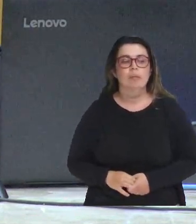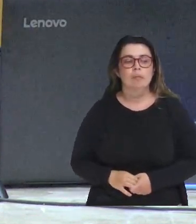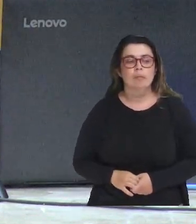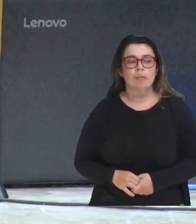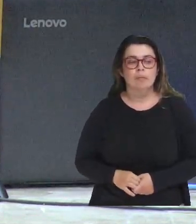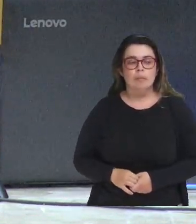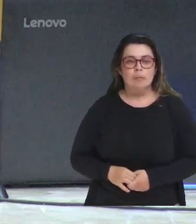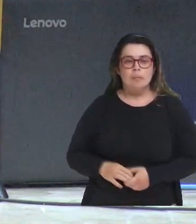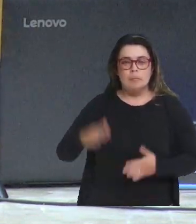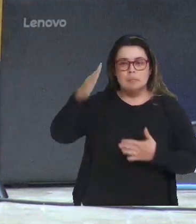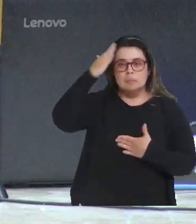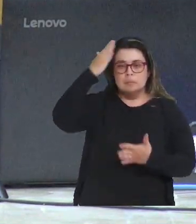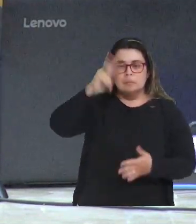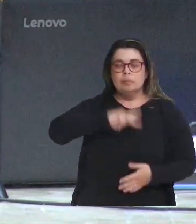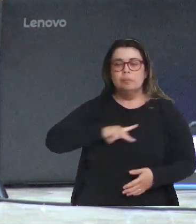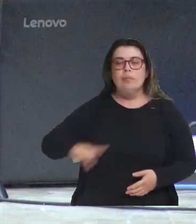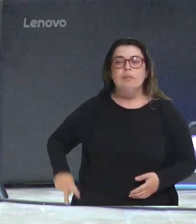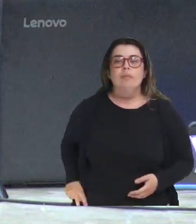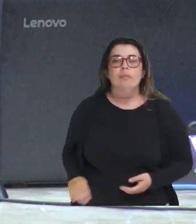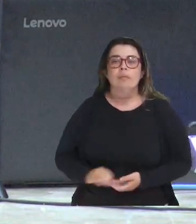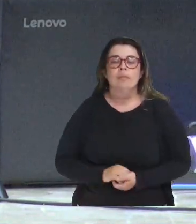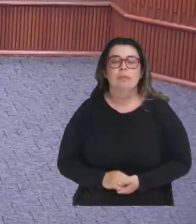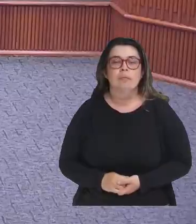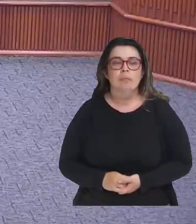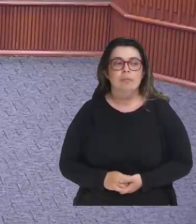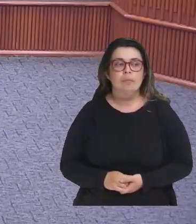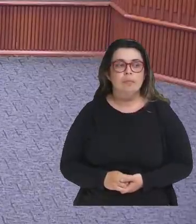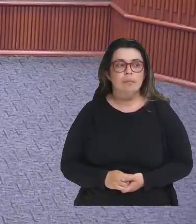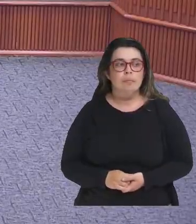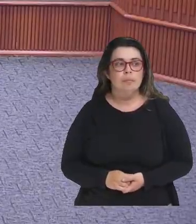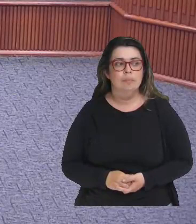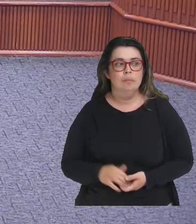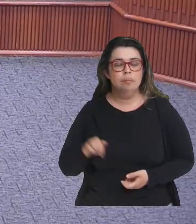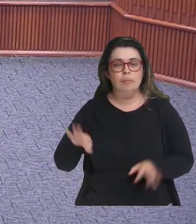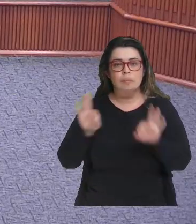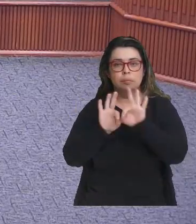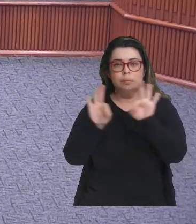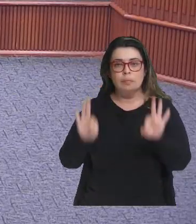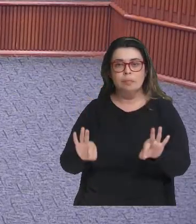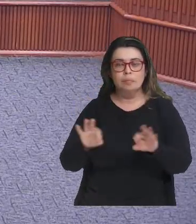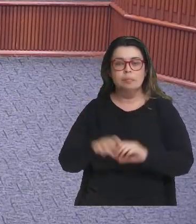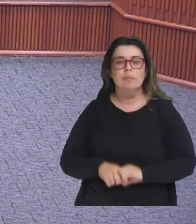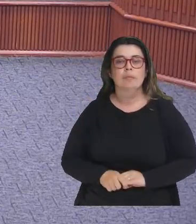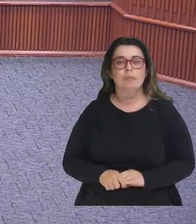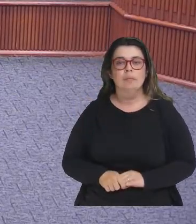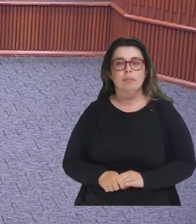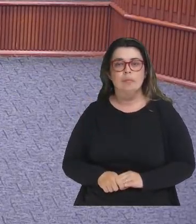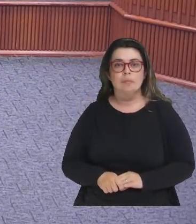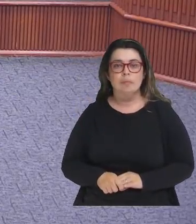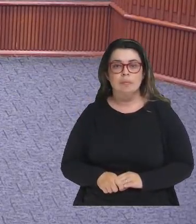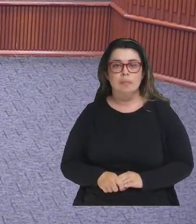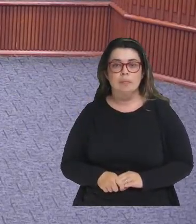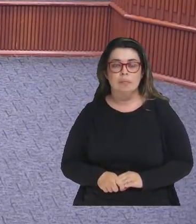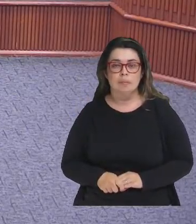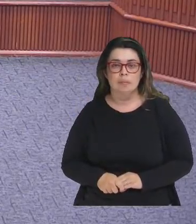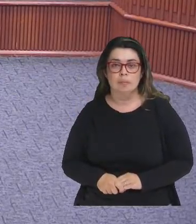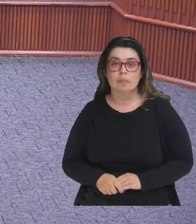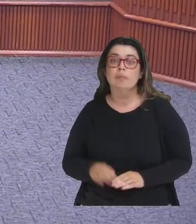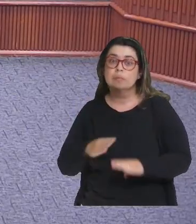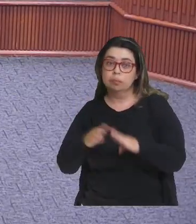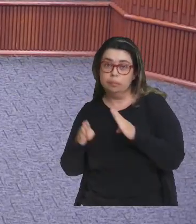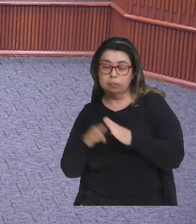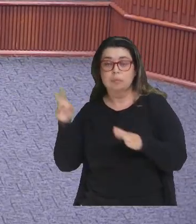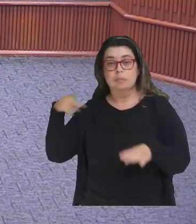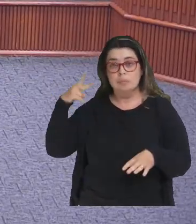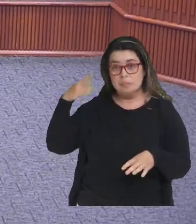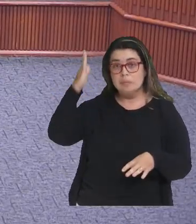Muito obrigado, senhor presidente. Senhor presidente, eu acho que esse projeto, acho que é o do conhecimento de todos os vereadores,